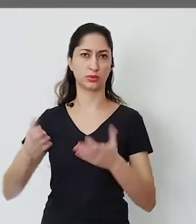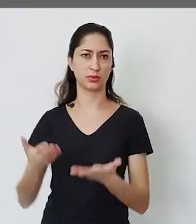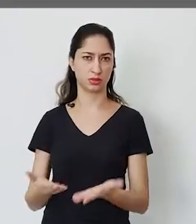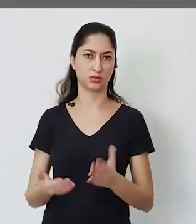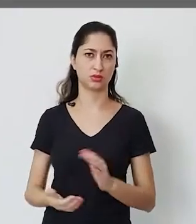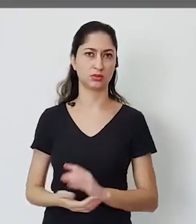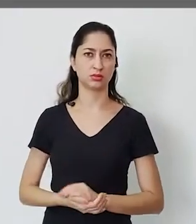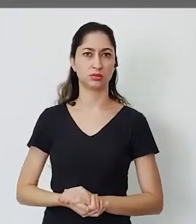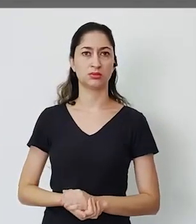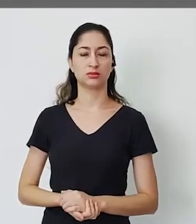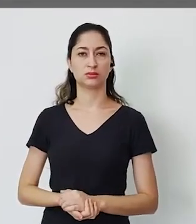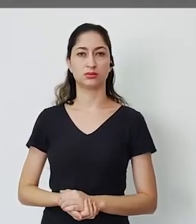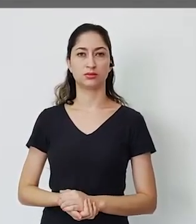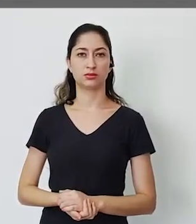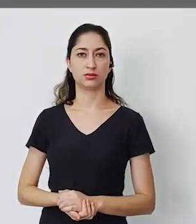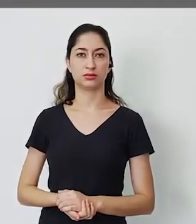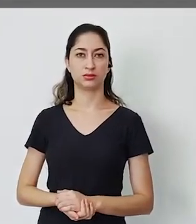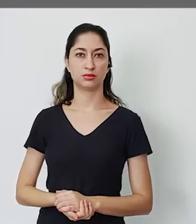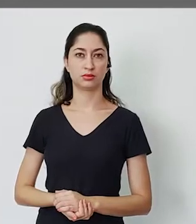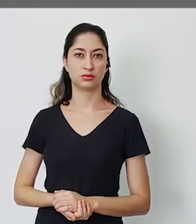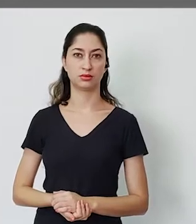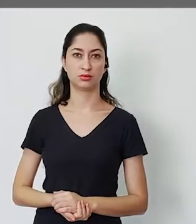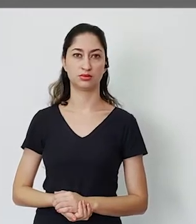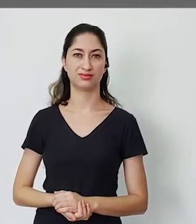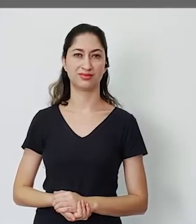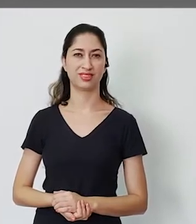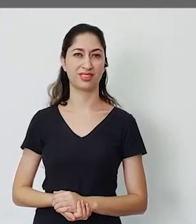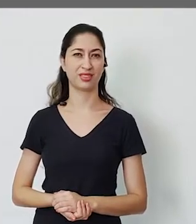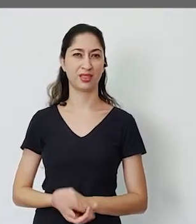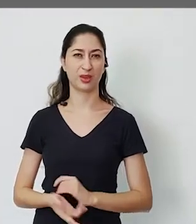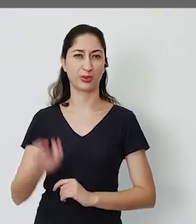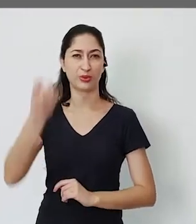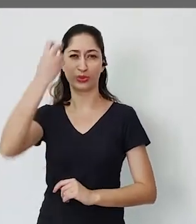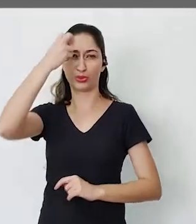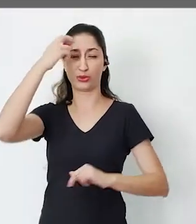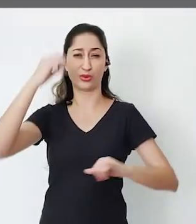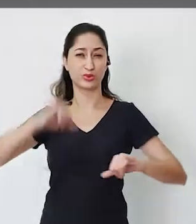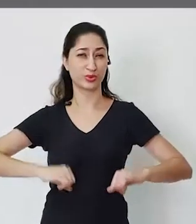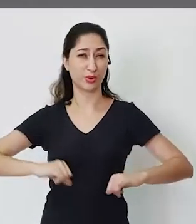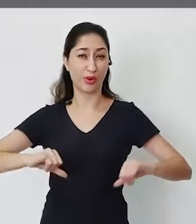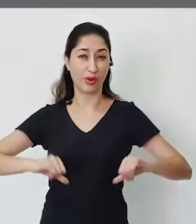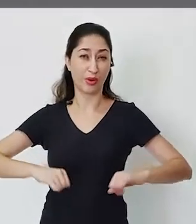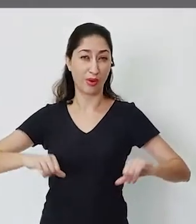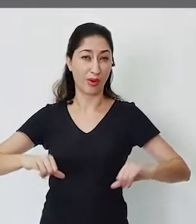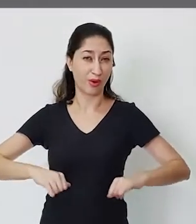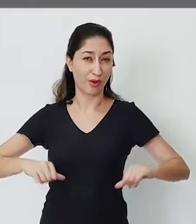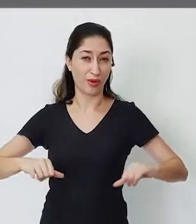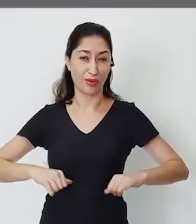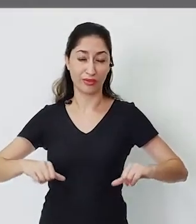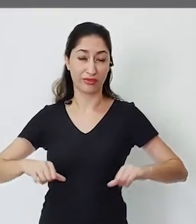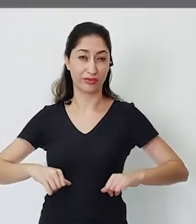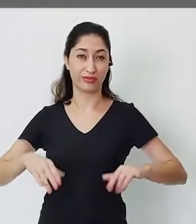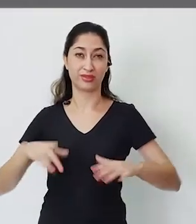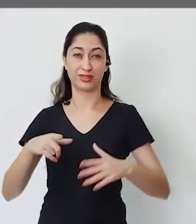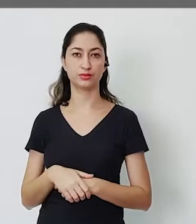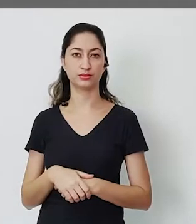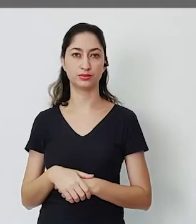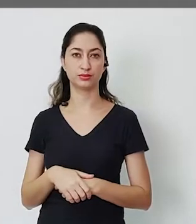suas atividades. É amante dos sambas e de outras linguagens culturais da cidade. E vai falar muito da gente de